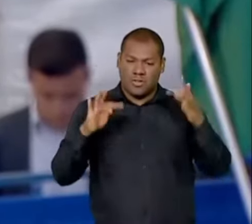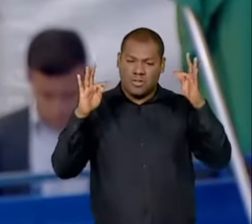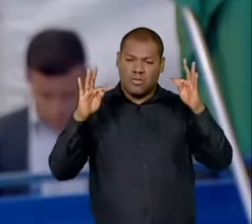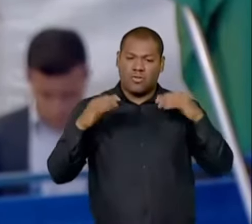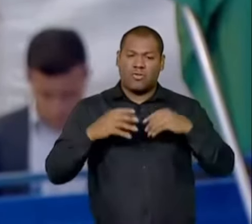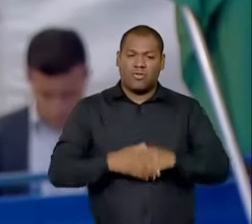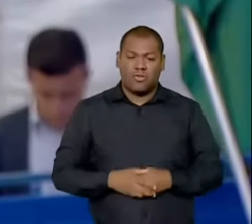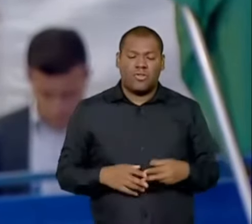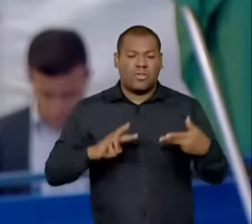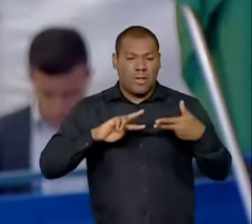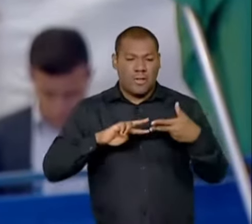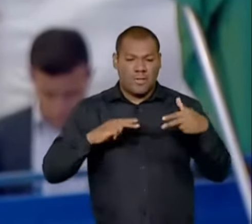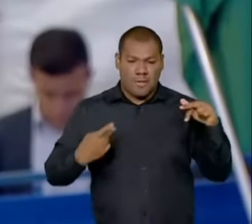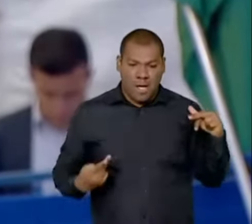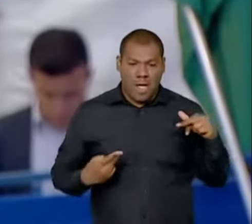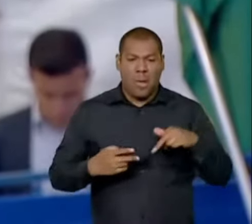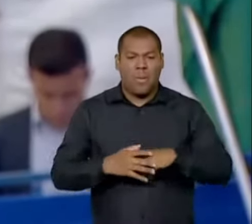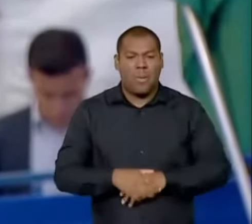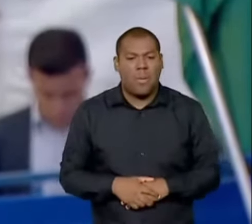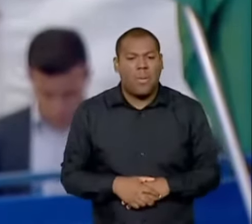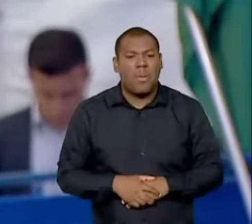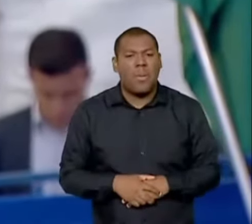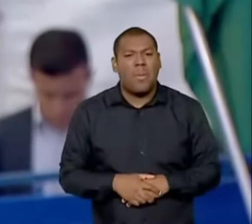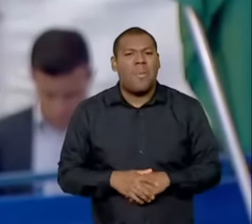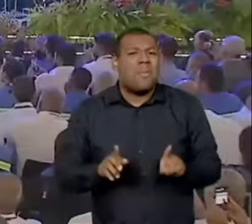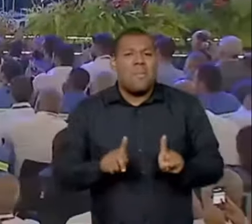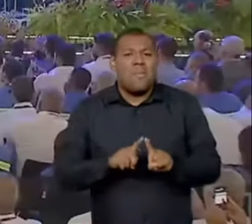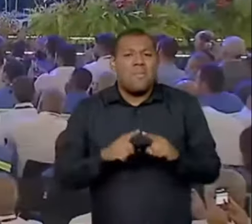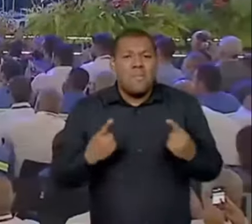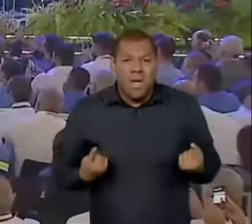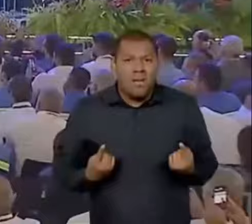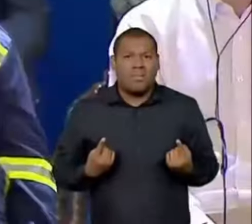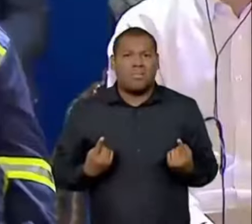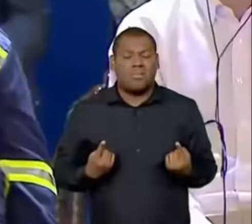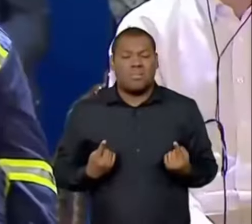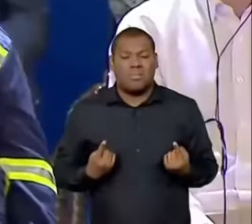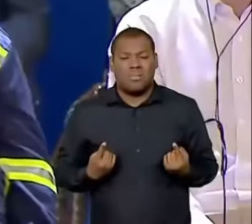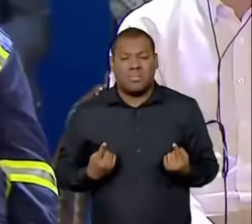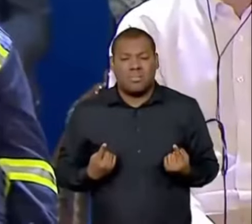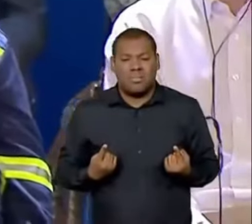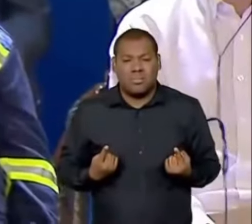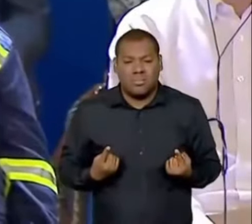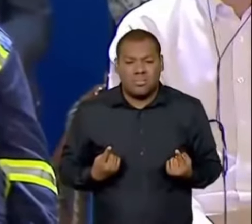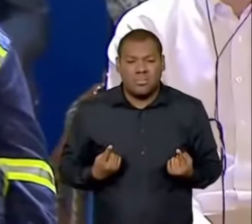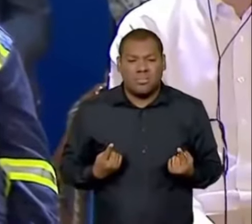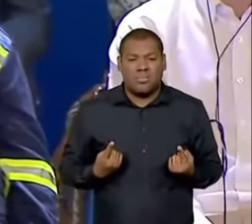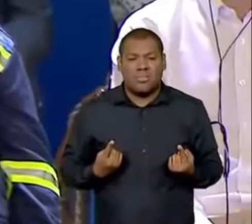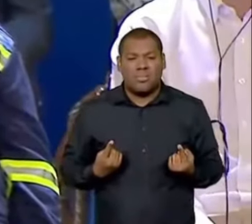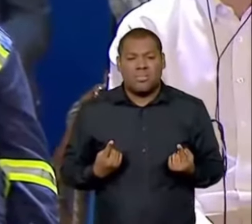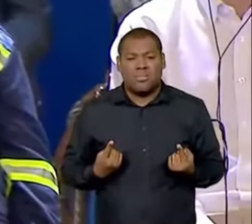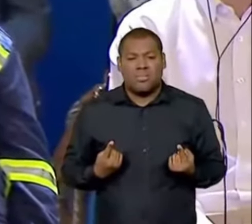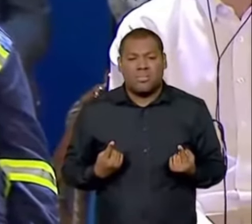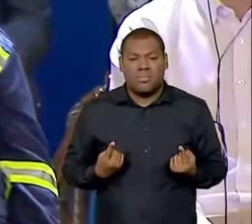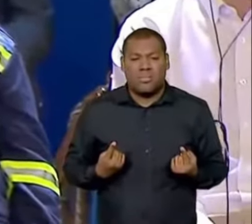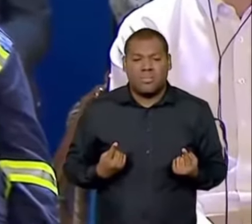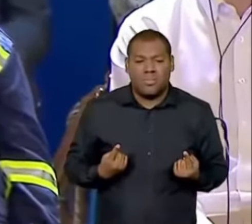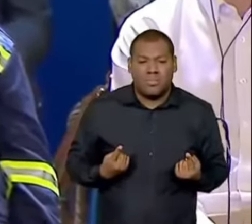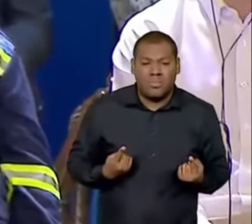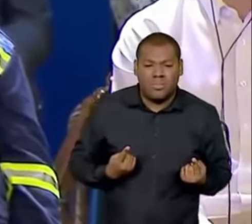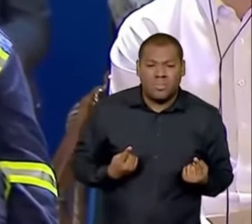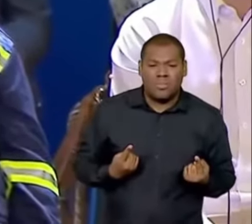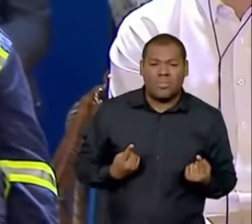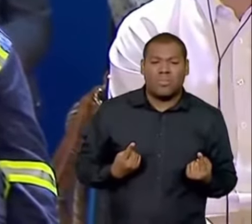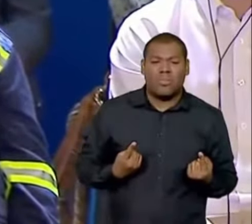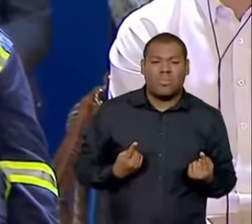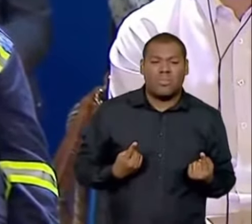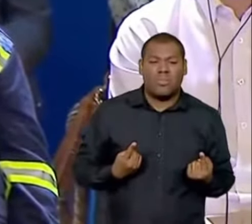genética, por que que a gente não é pelo menos autossuficiente na produção